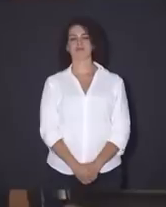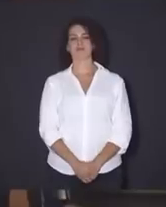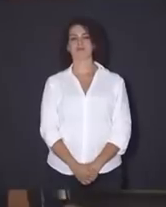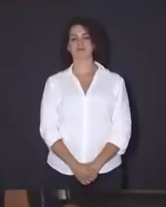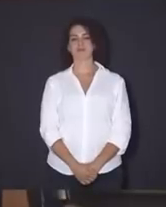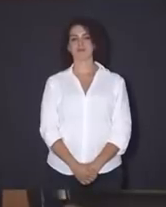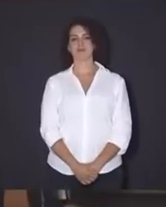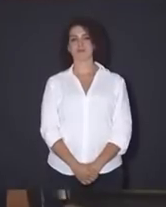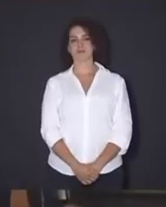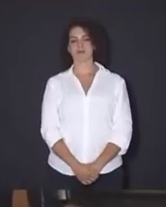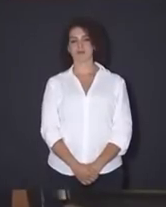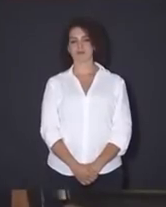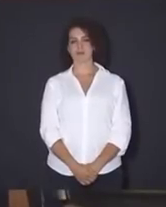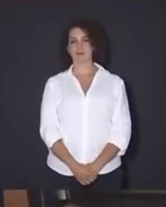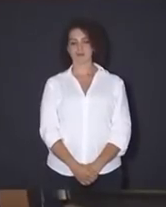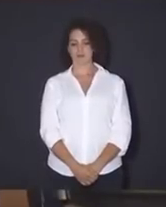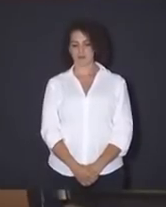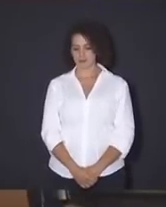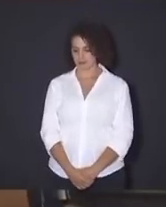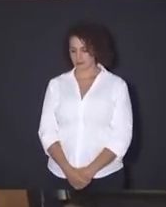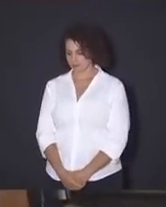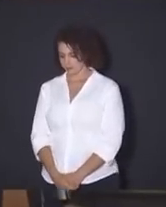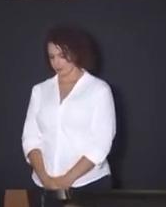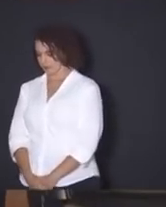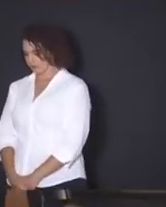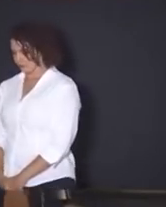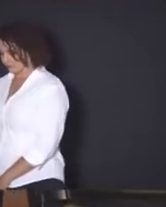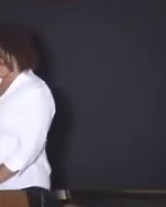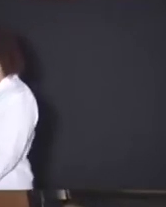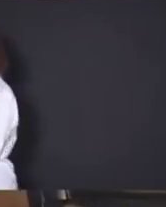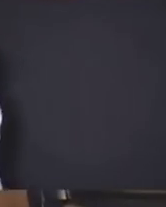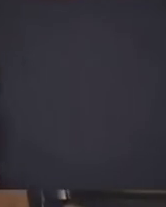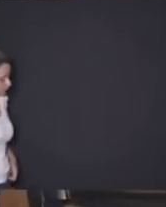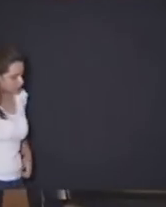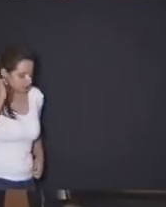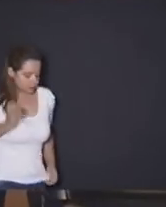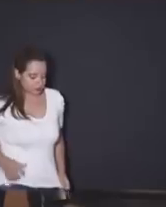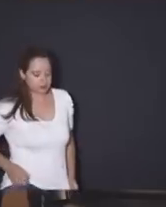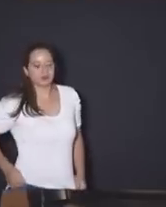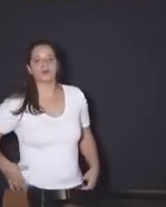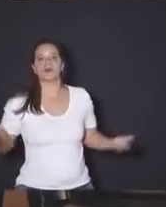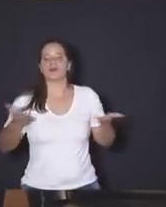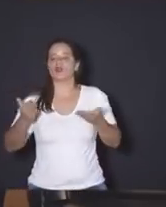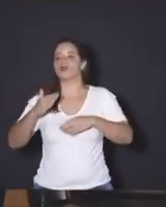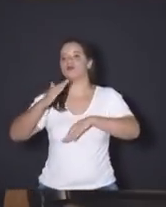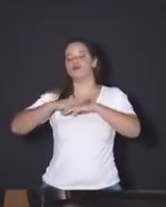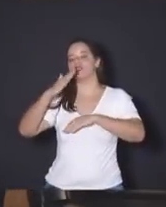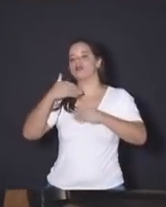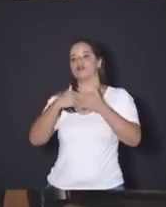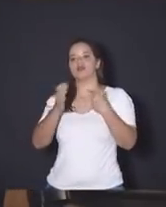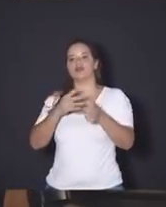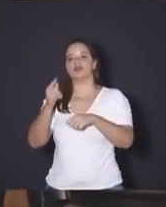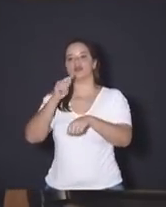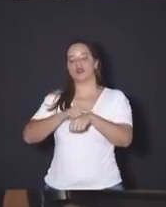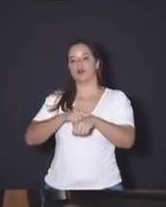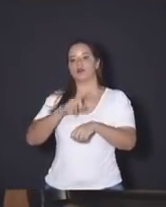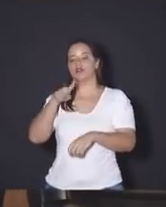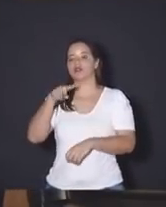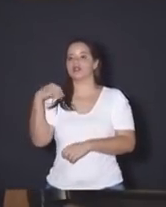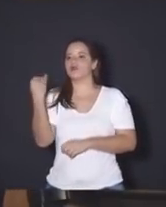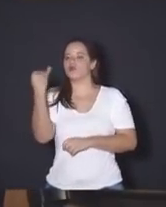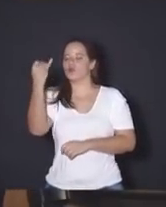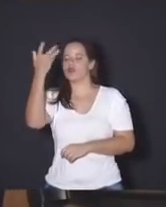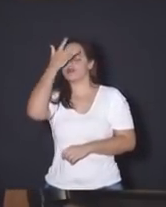maravilha silva exatamente se hoje não é mais do que qualquer outro tempo é importante que as pessoas se